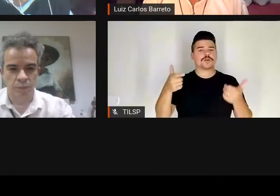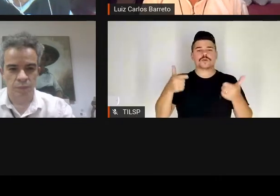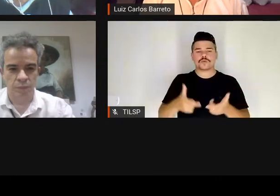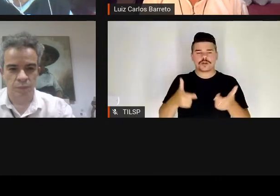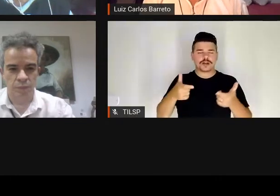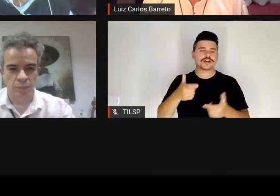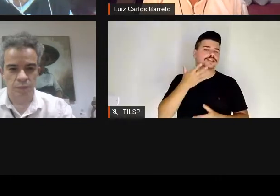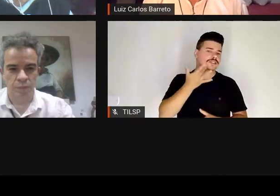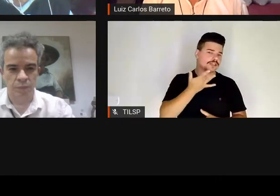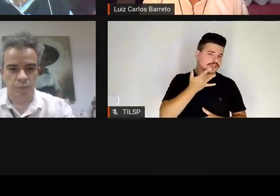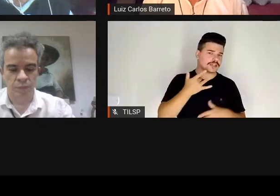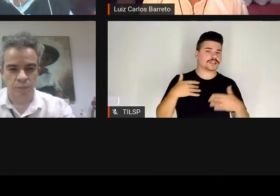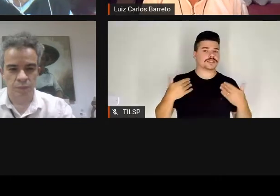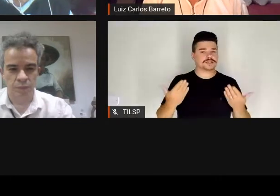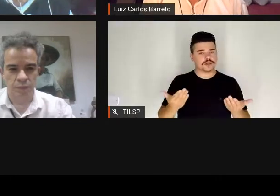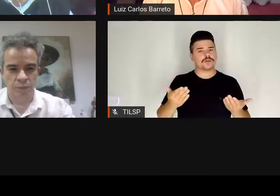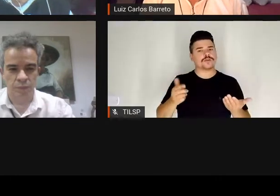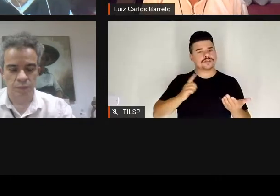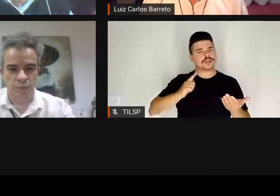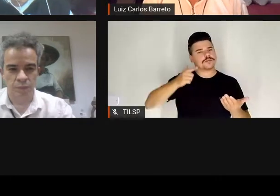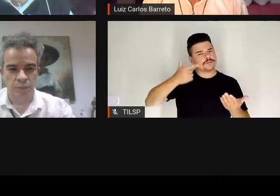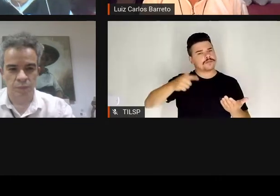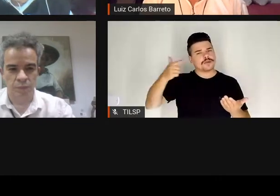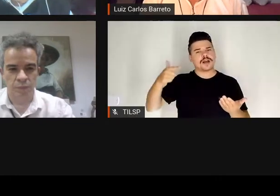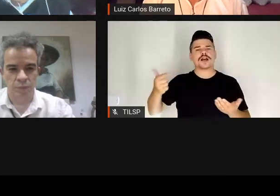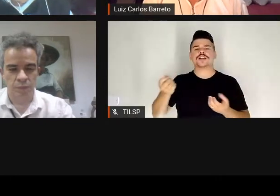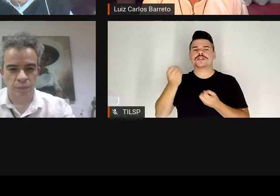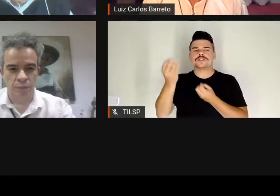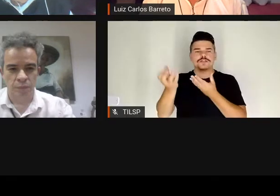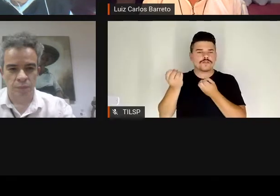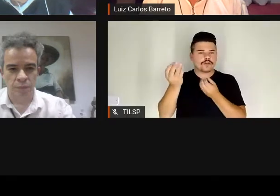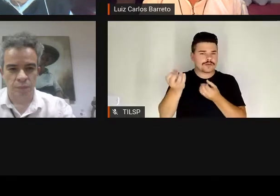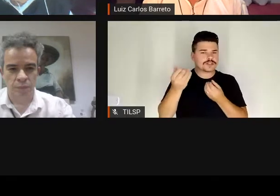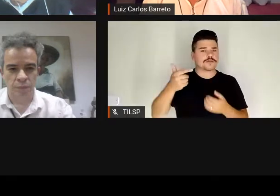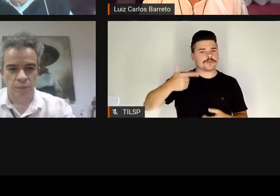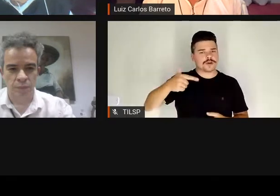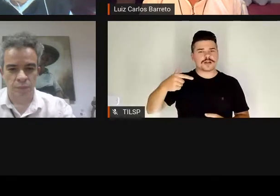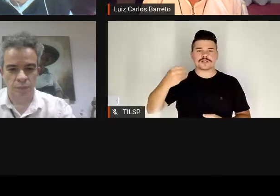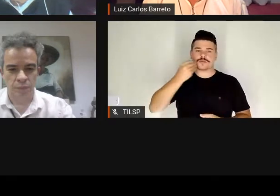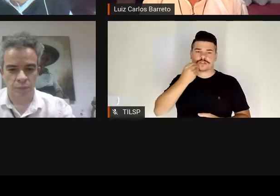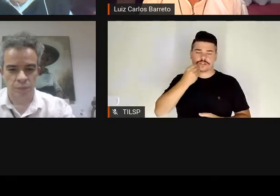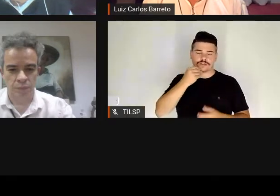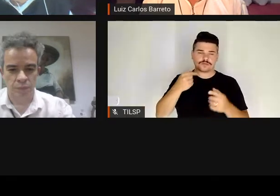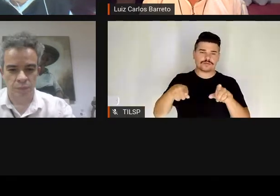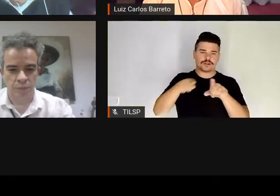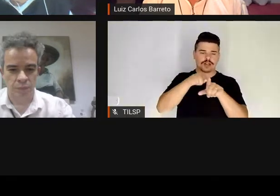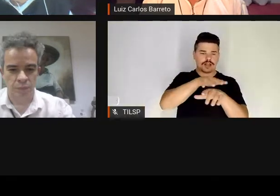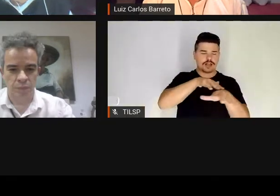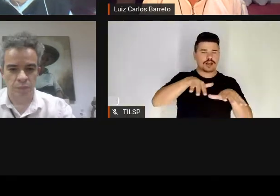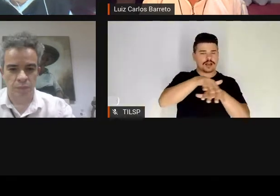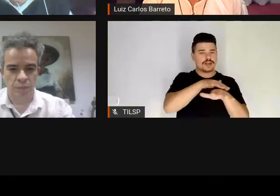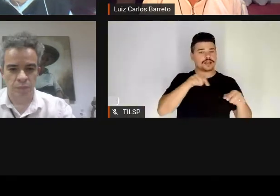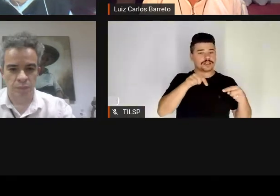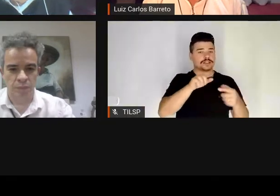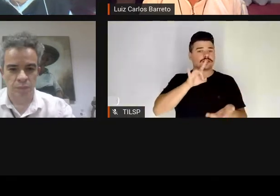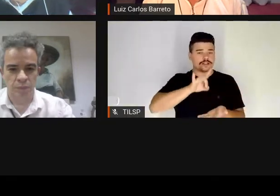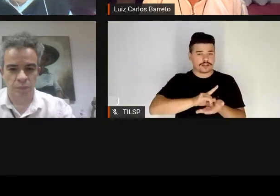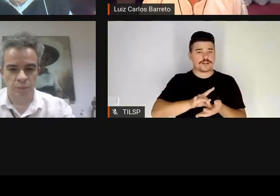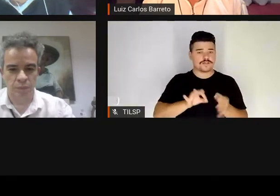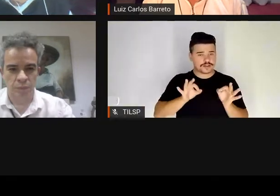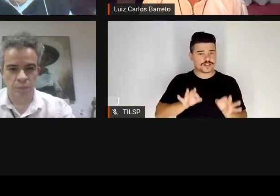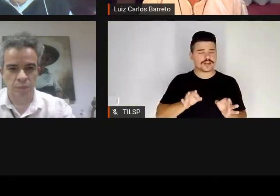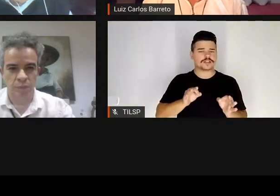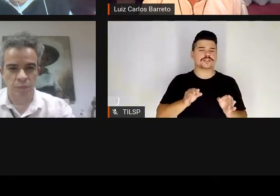Então, mais do que apenas um projeto de caráter de recursos, ele foi, na verdade, eu acho que a